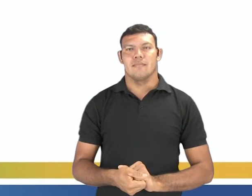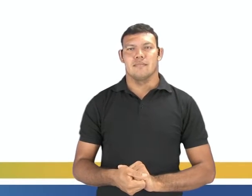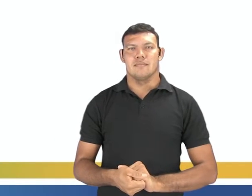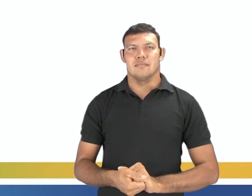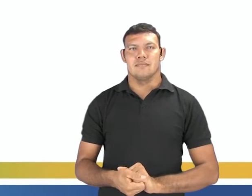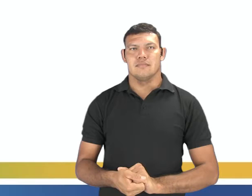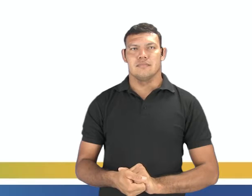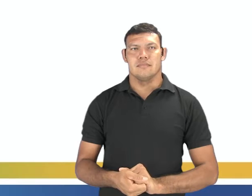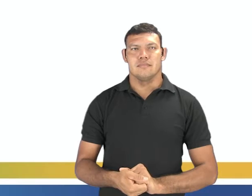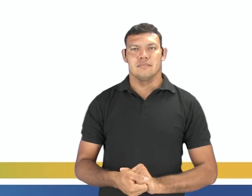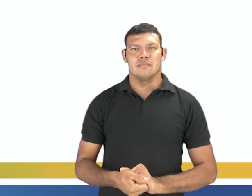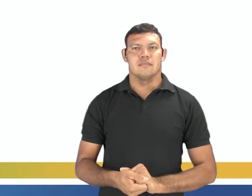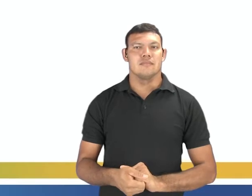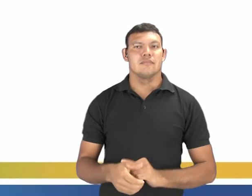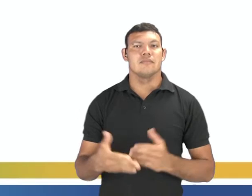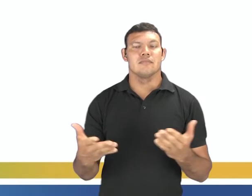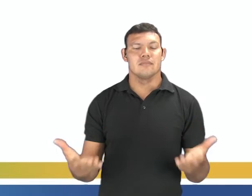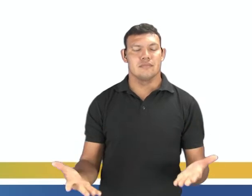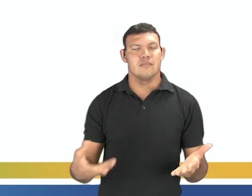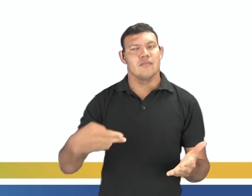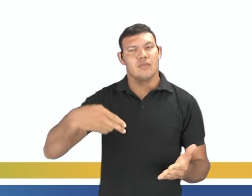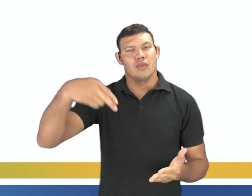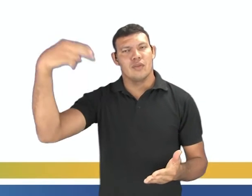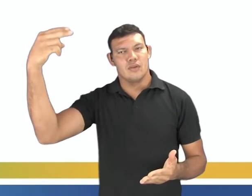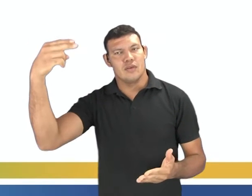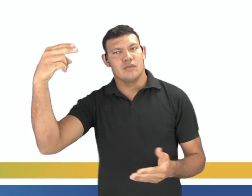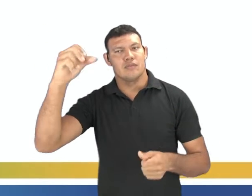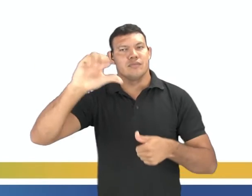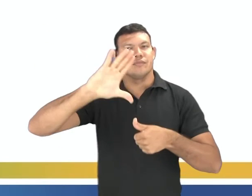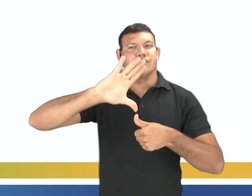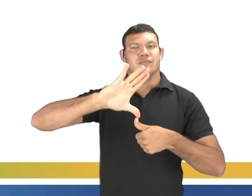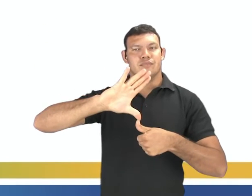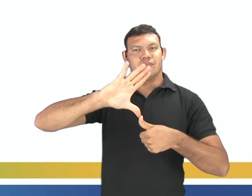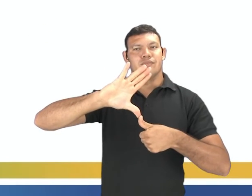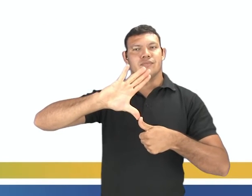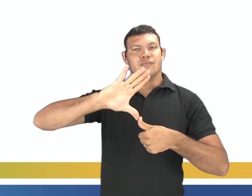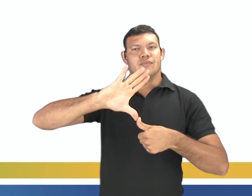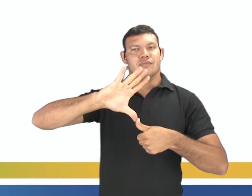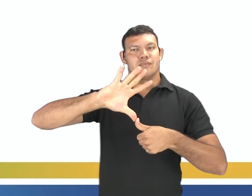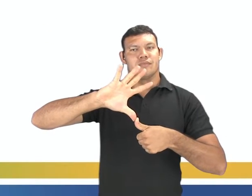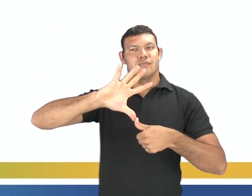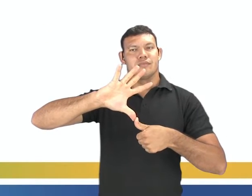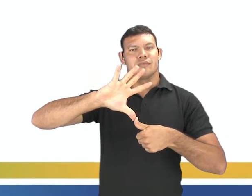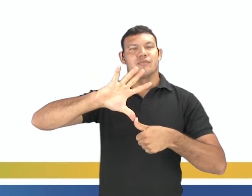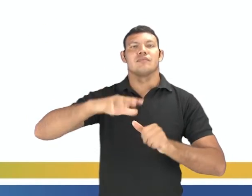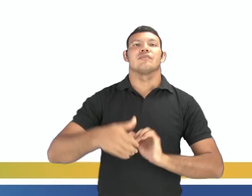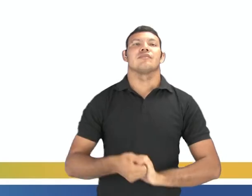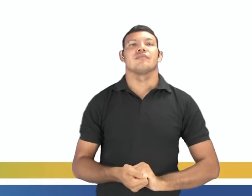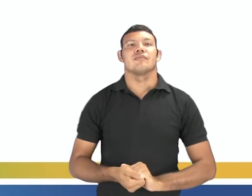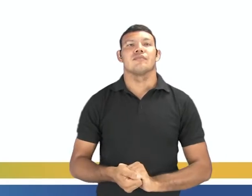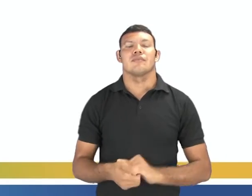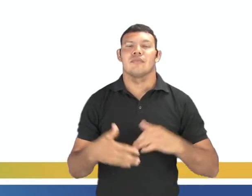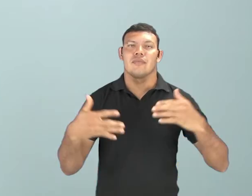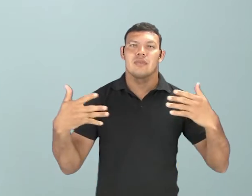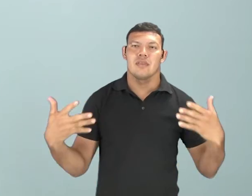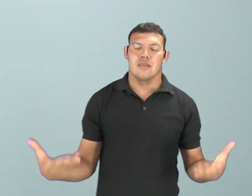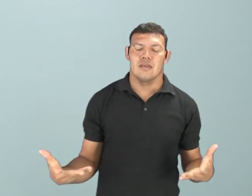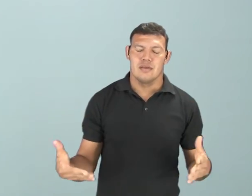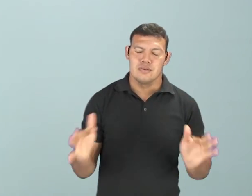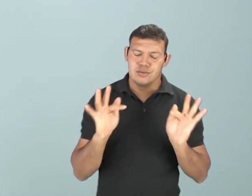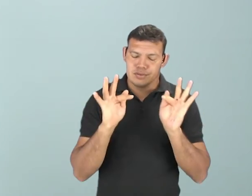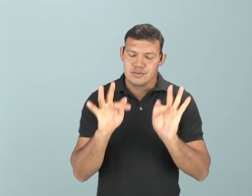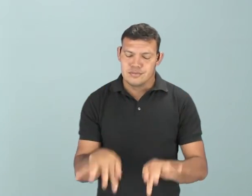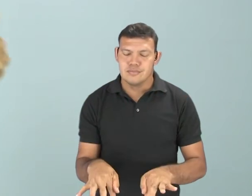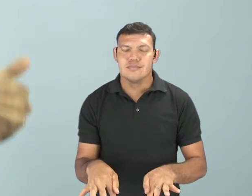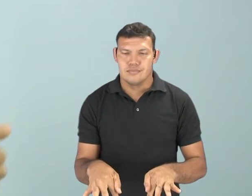oriental da parte norte do continente americano. E aí, com isso, eu quero encerrar